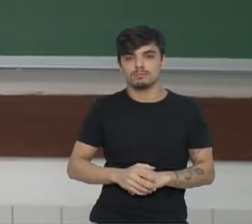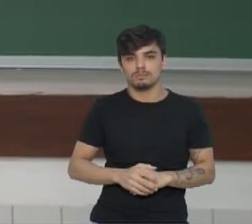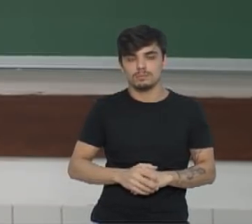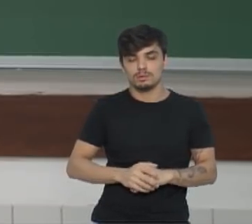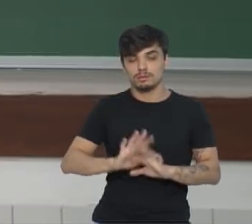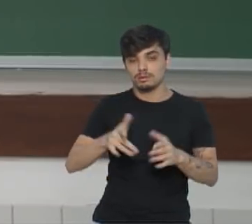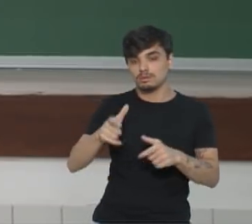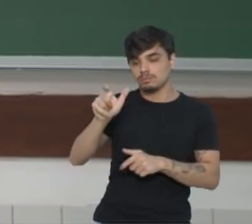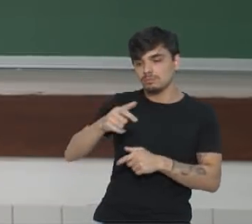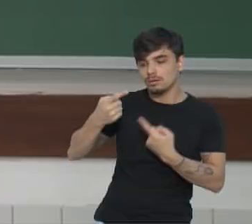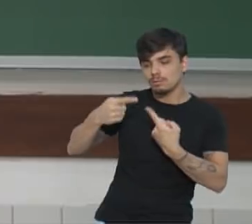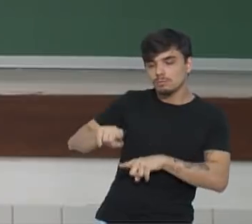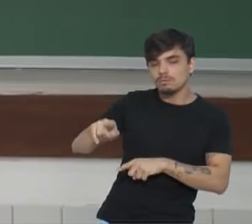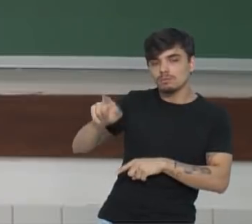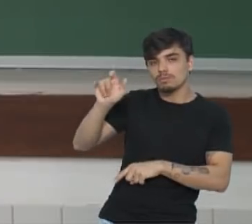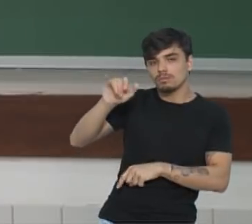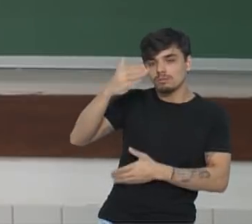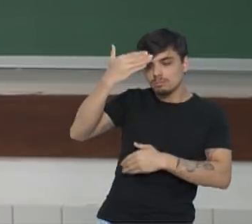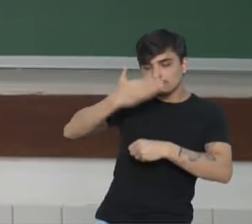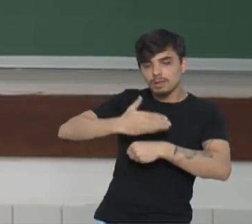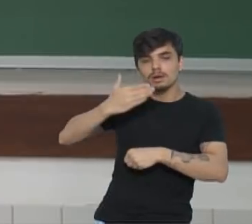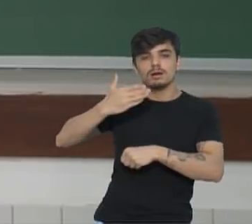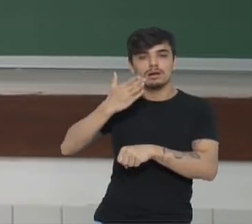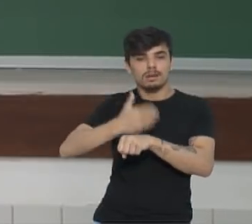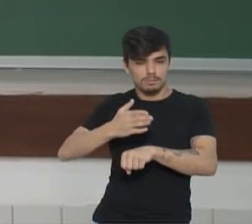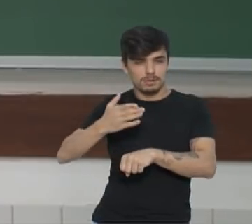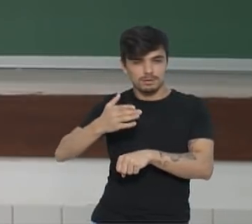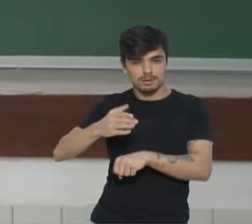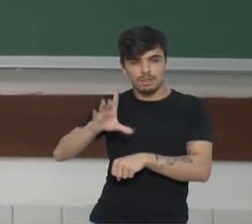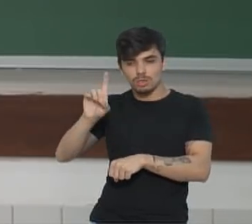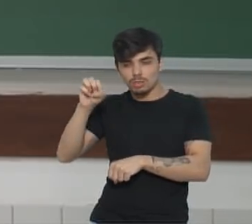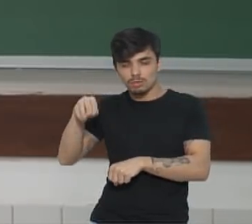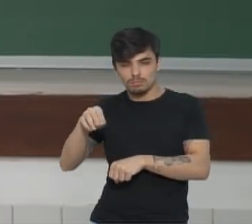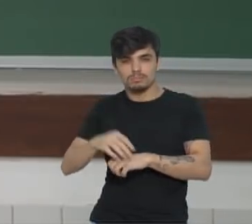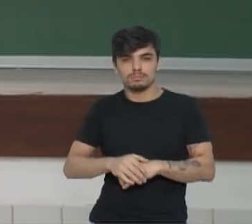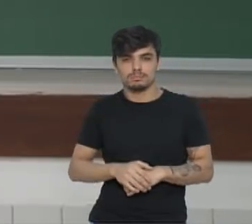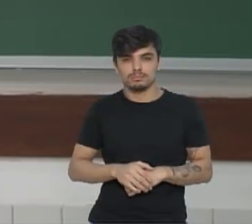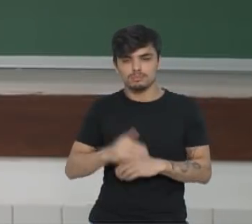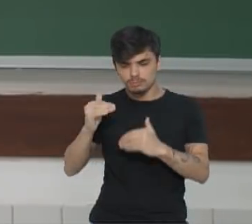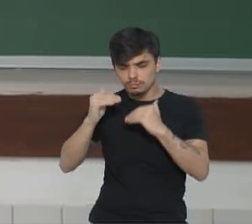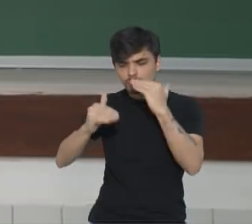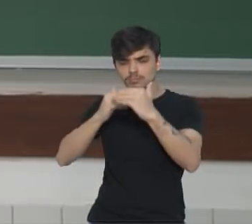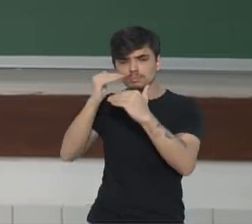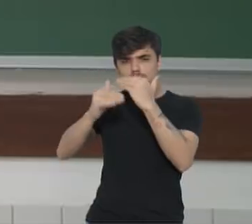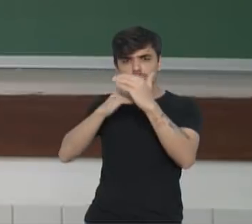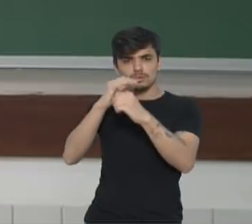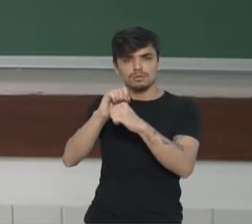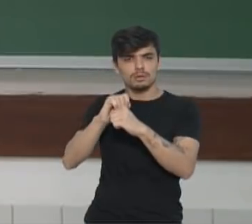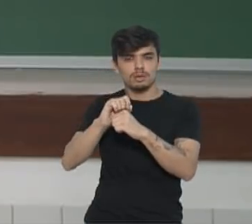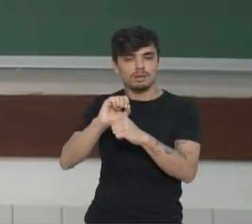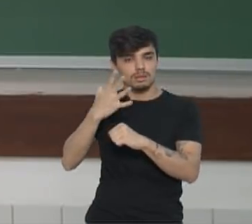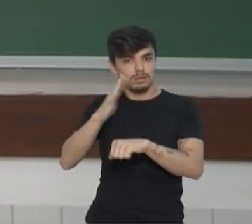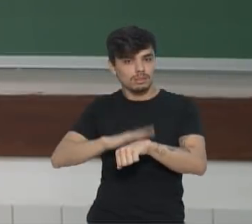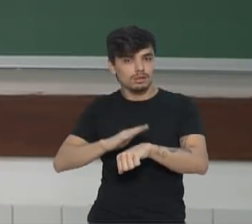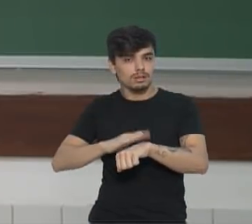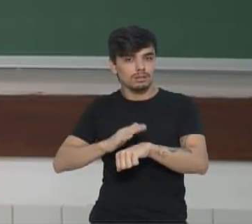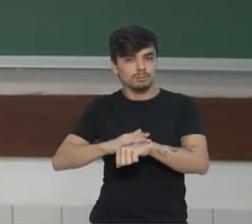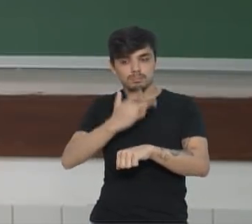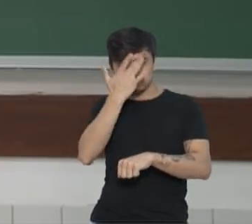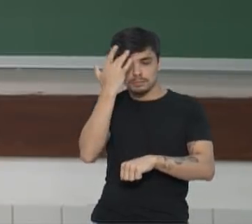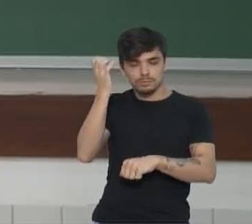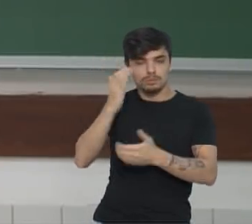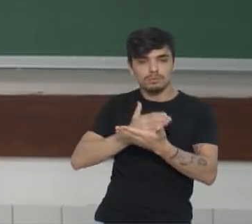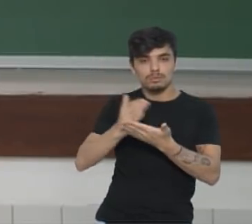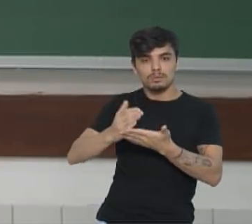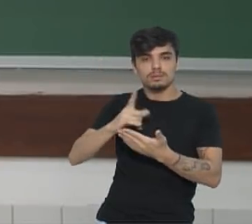Danton por traição à Revolução. Isso que era um grande amigo dele. E esse processo vai levando tanto que, com o tempo, todo mundo começa a ter medo